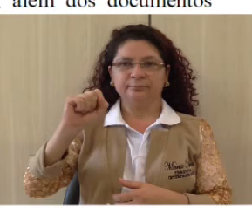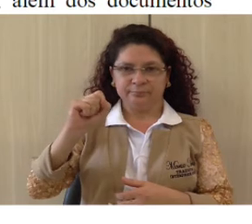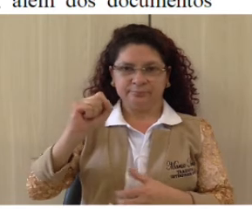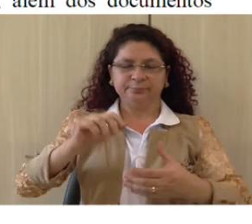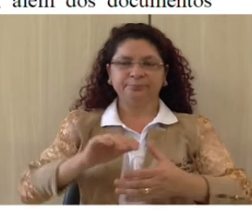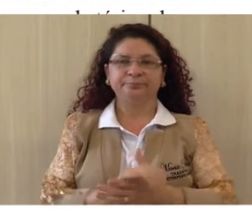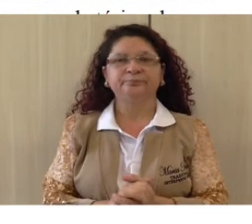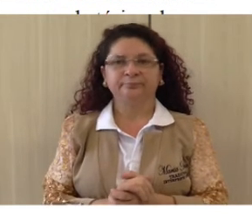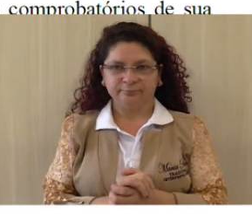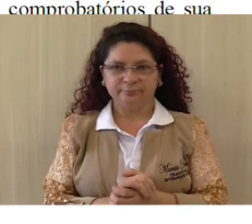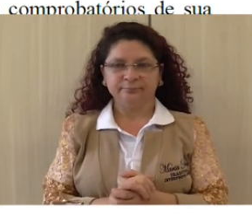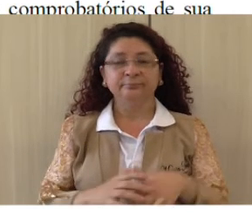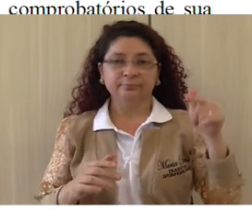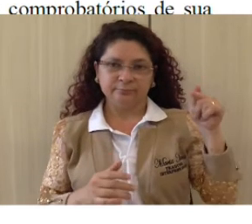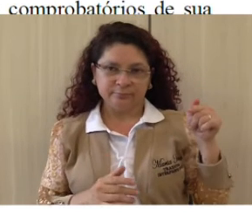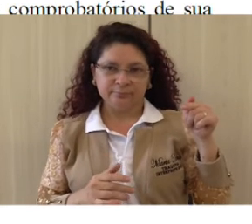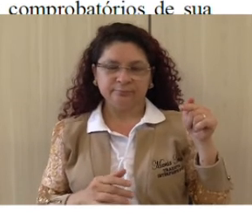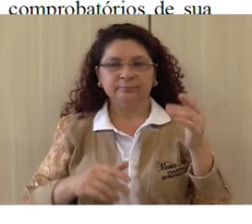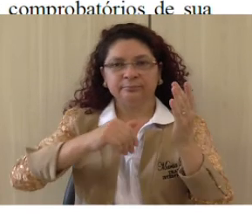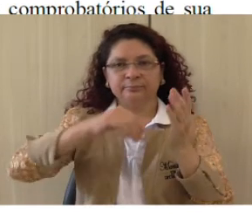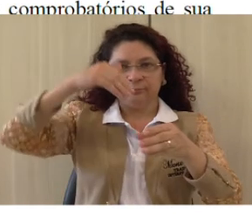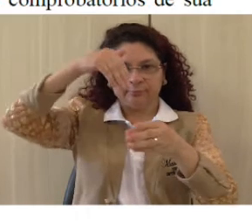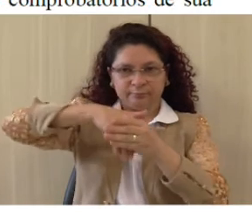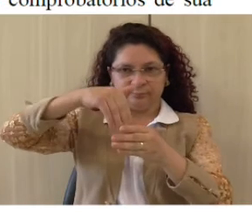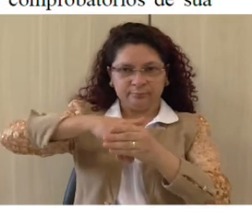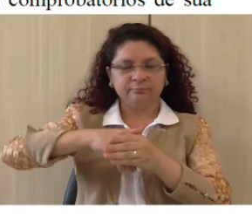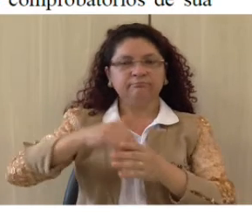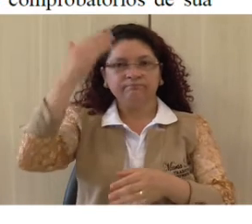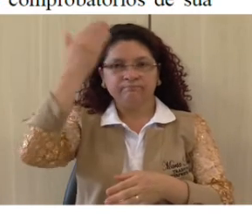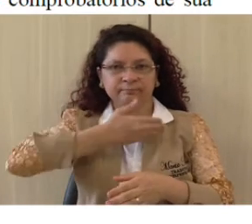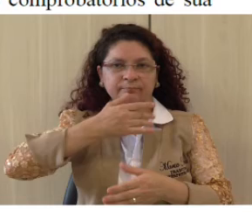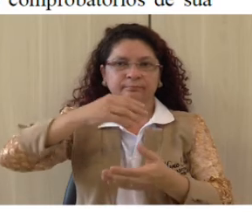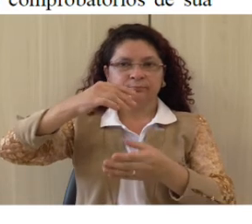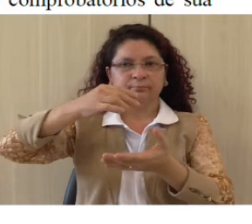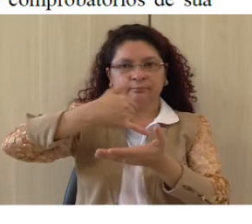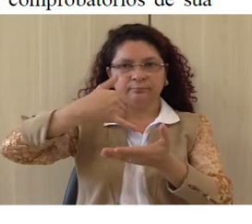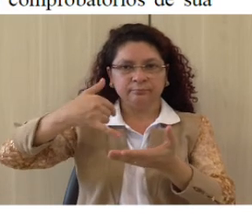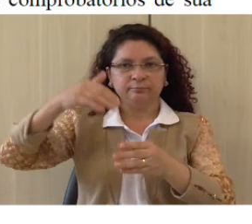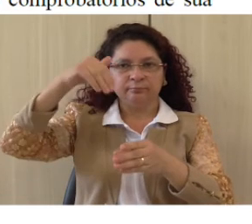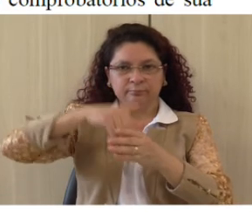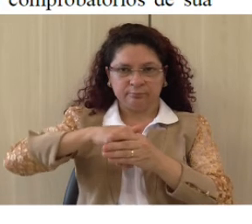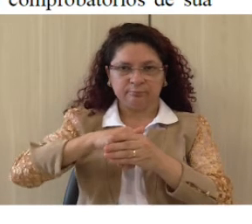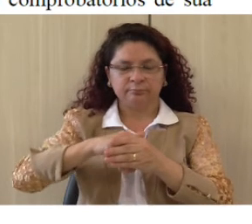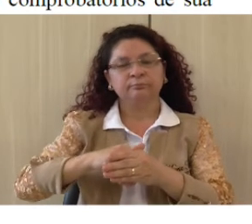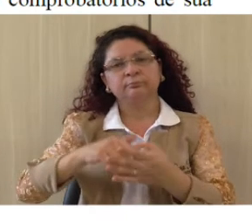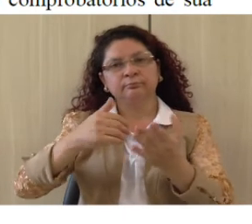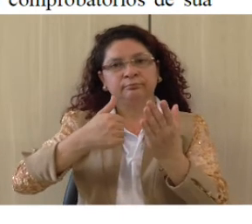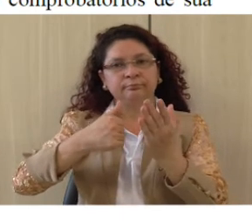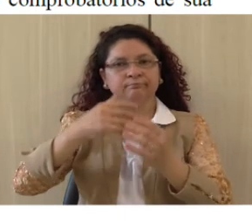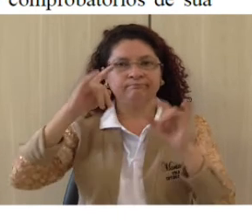Página 18. F. Título de eleitor e comprovante de votação da última eleição ou quitação